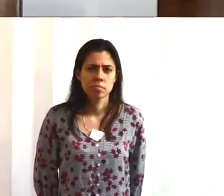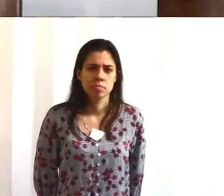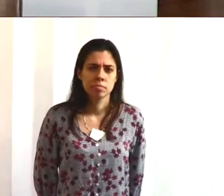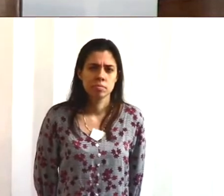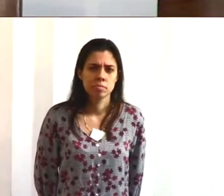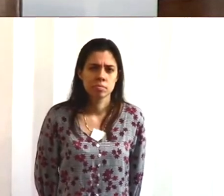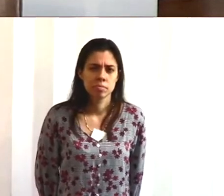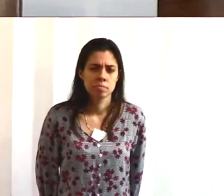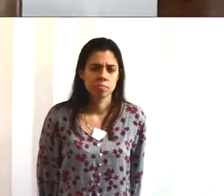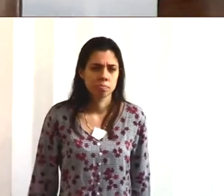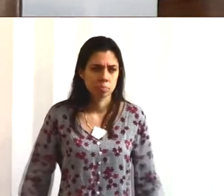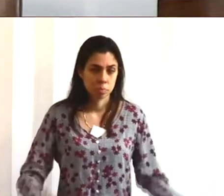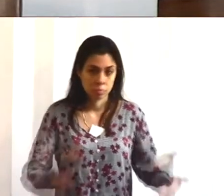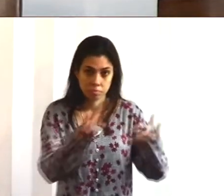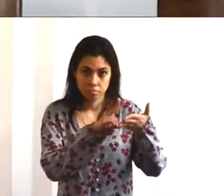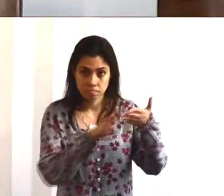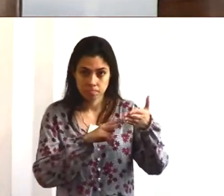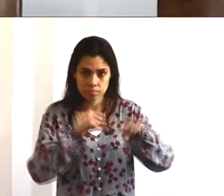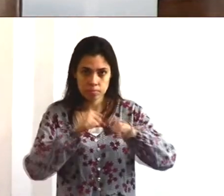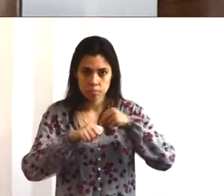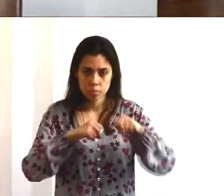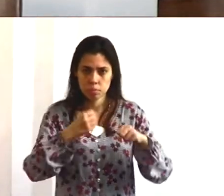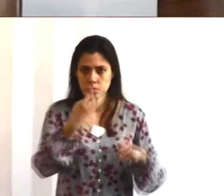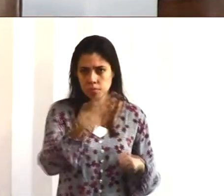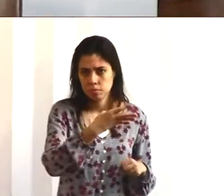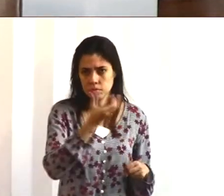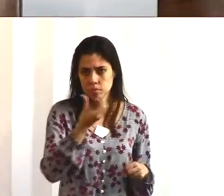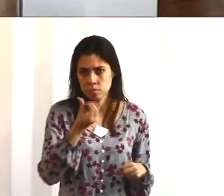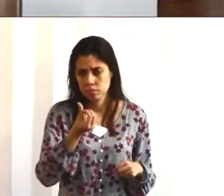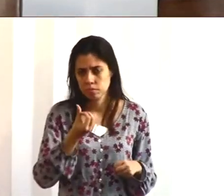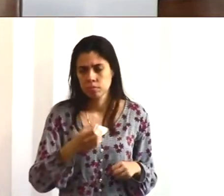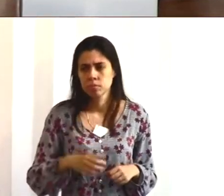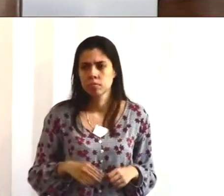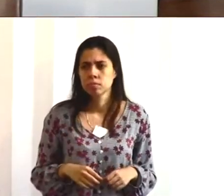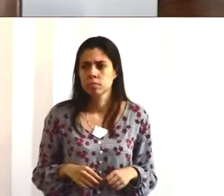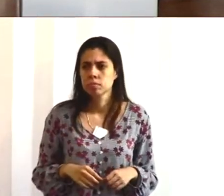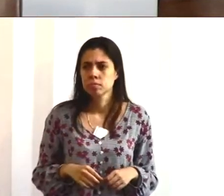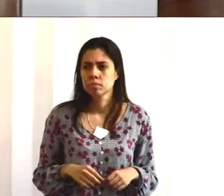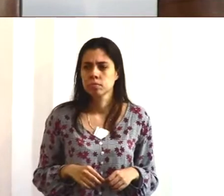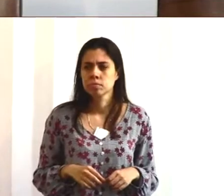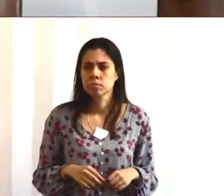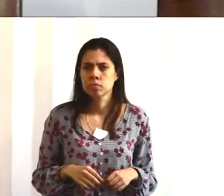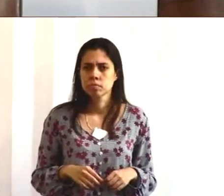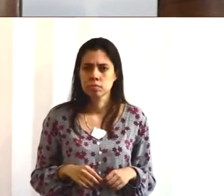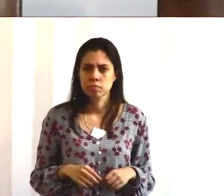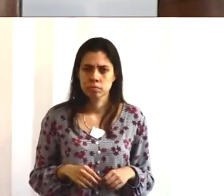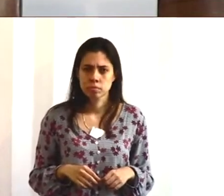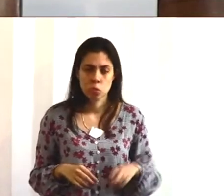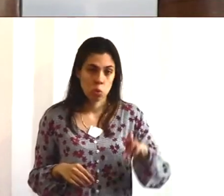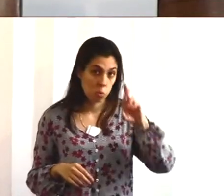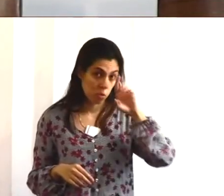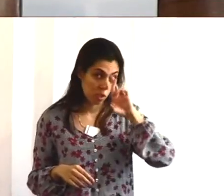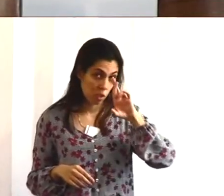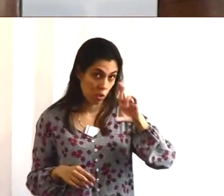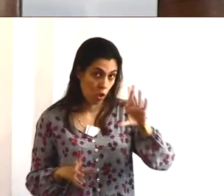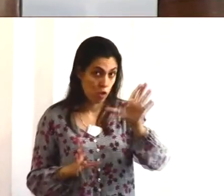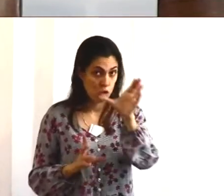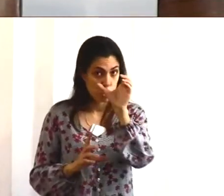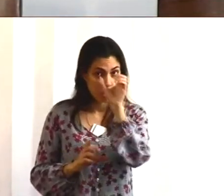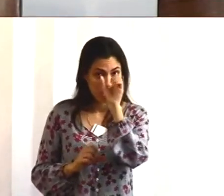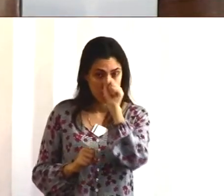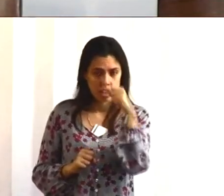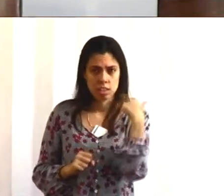Mas o texto continua, e o texto nos ensina então que, além do Senhor ser o nosso refúgio e